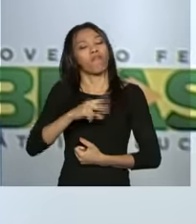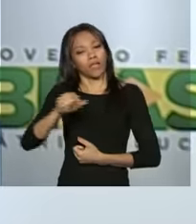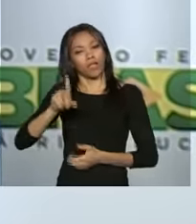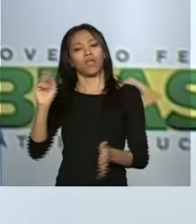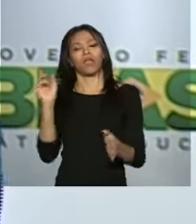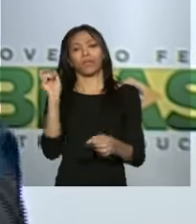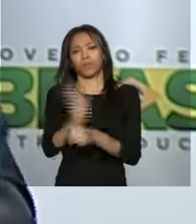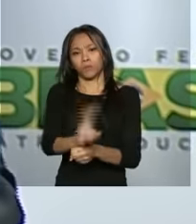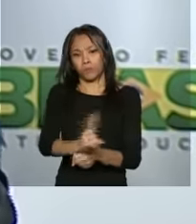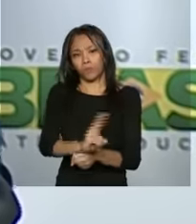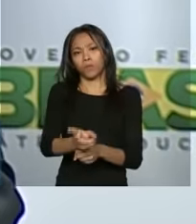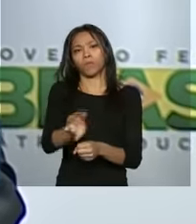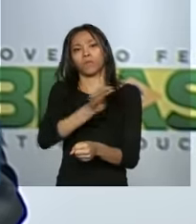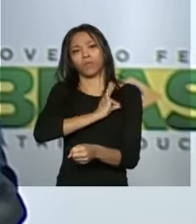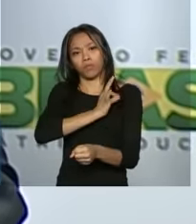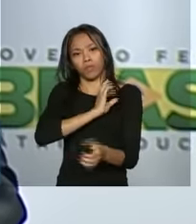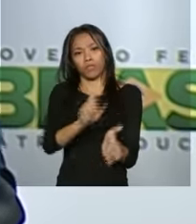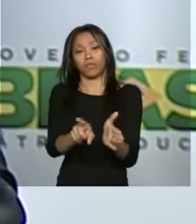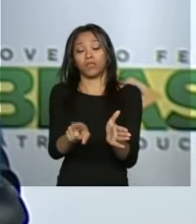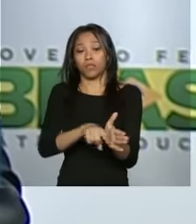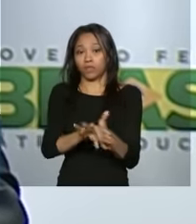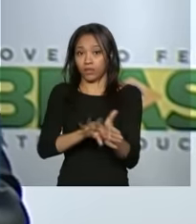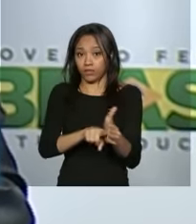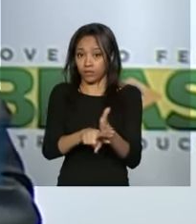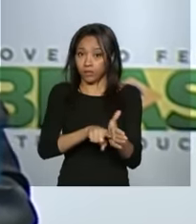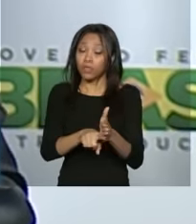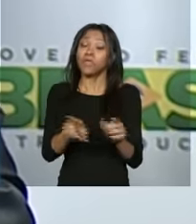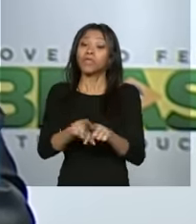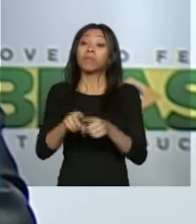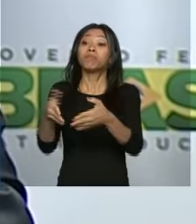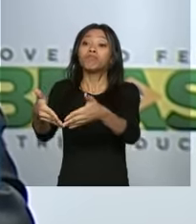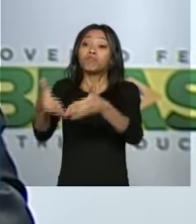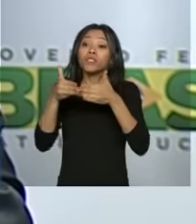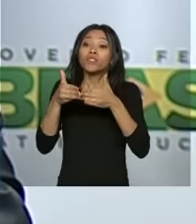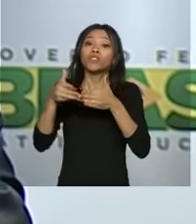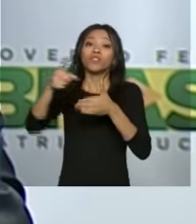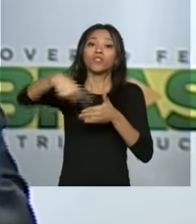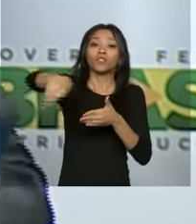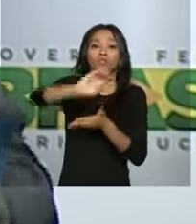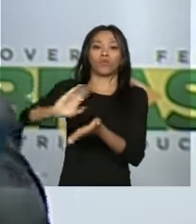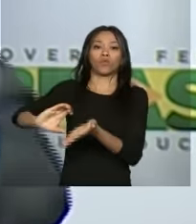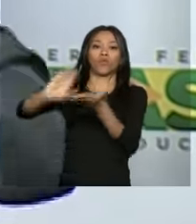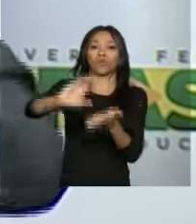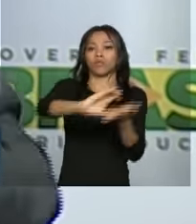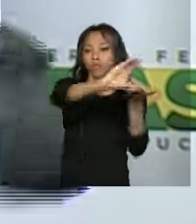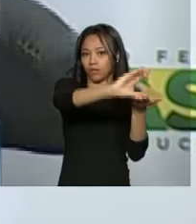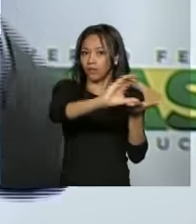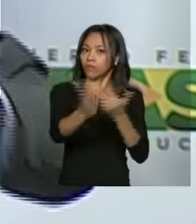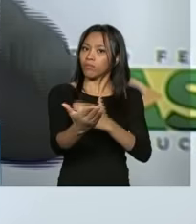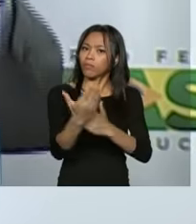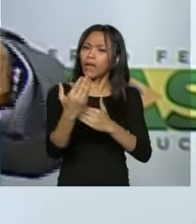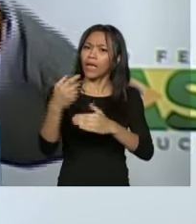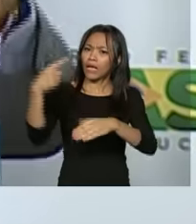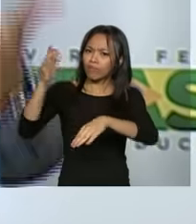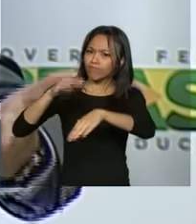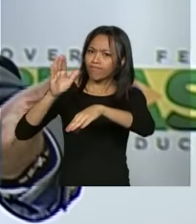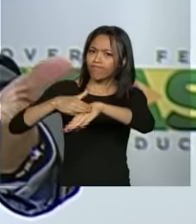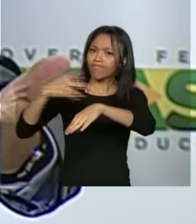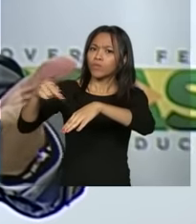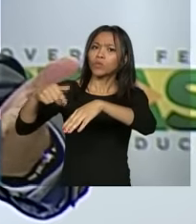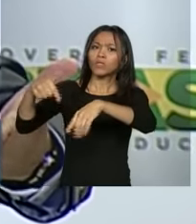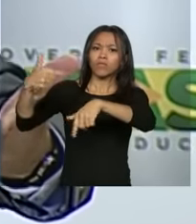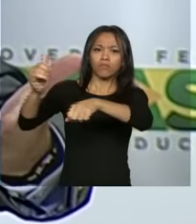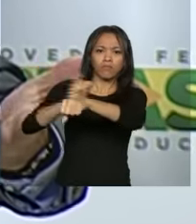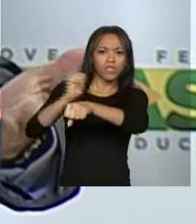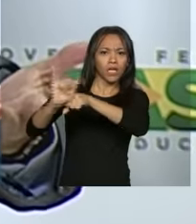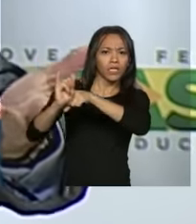esforço de solicitar os conselhos de fiscalização do exercício ético profissional que aperfeiçoem as ações que já